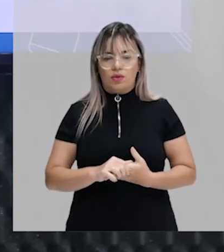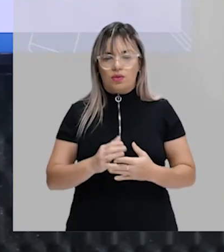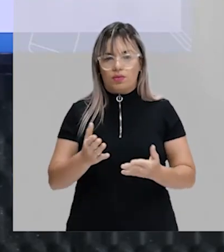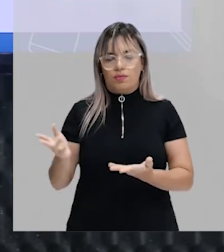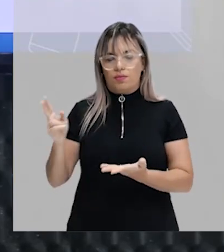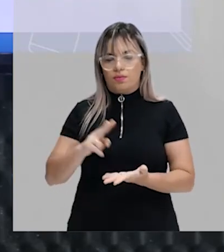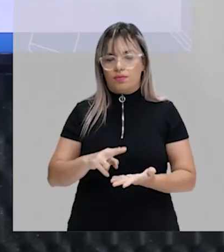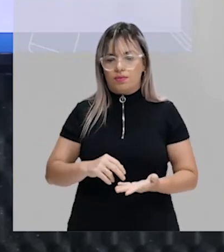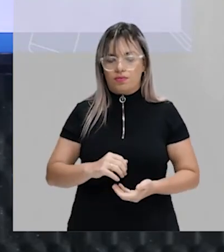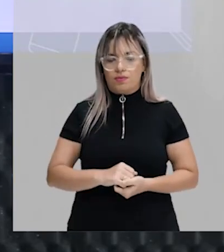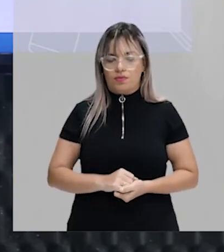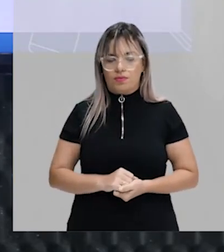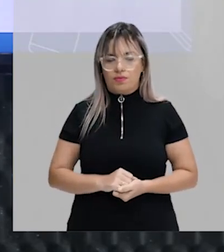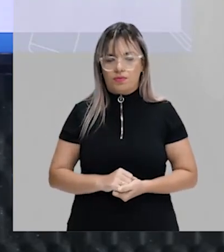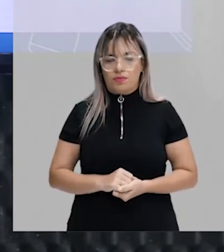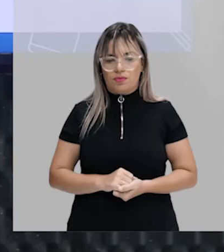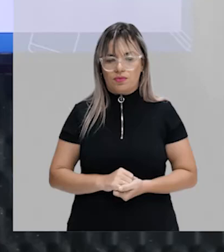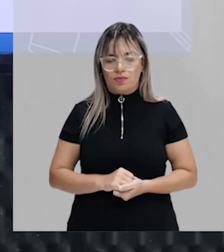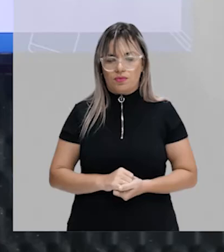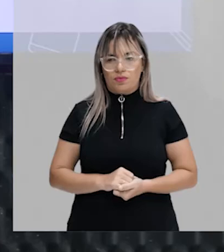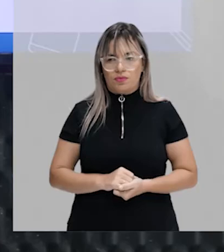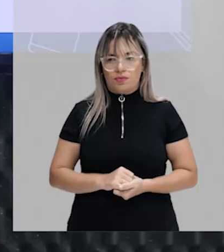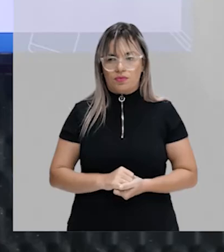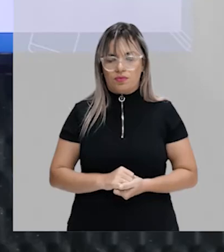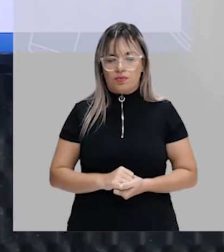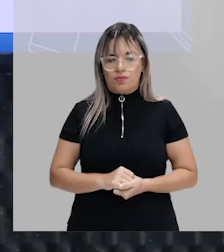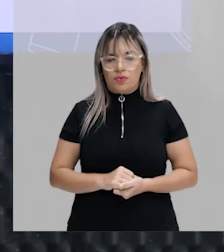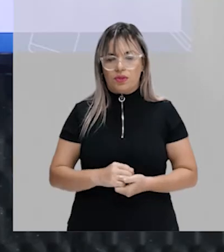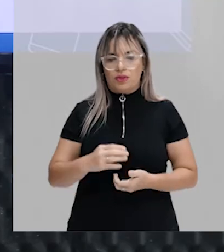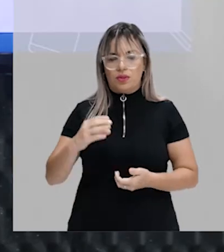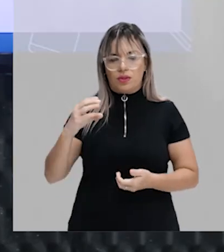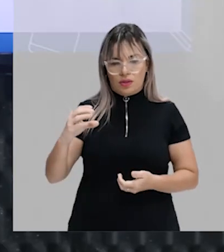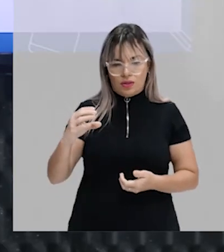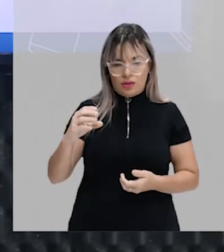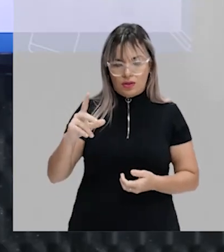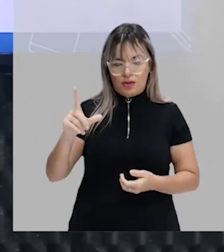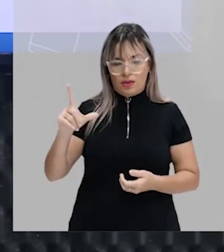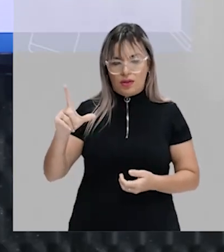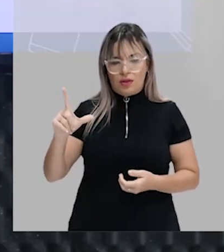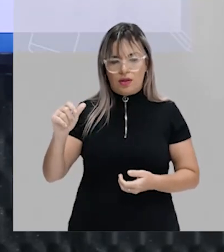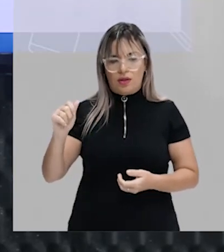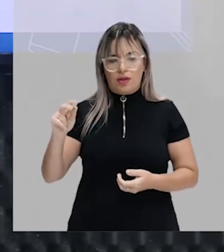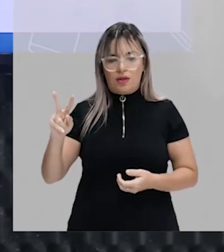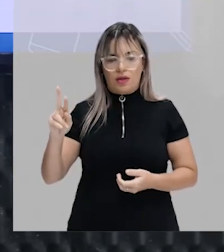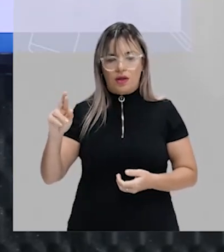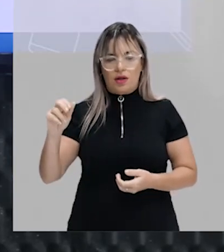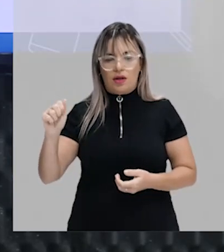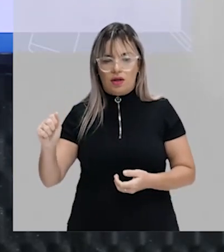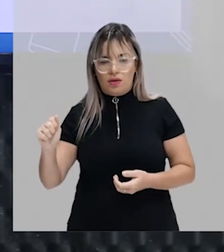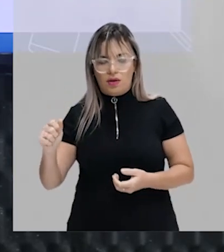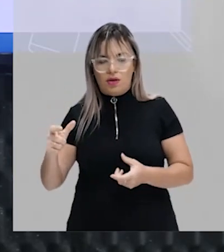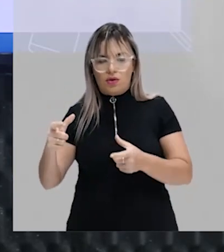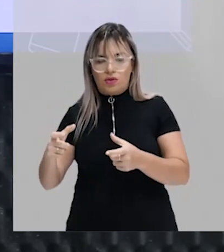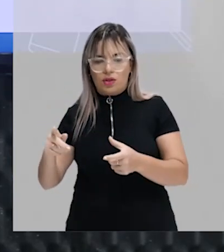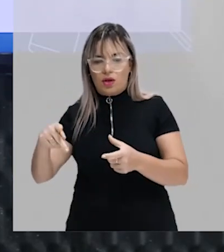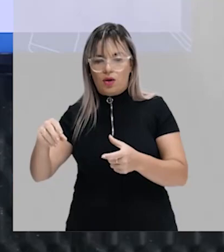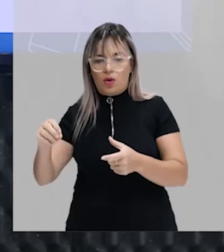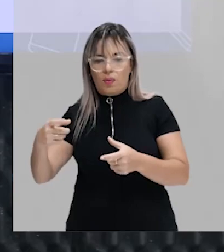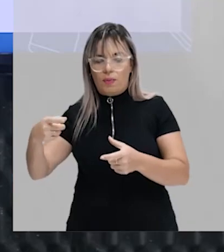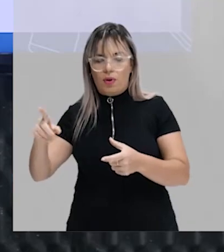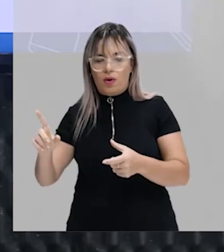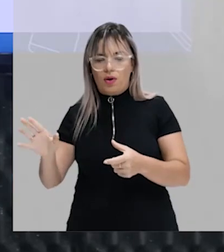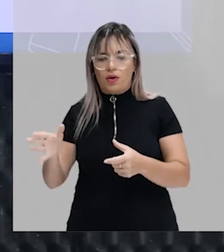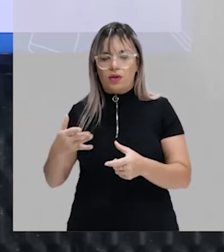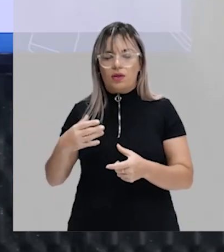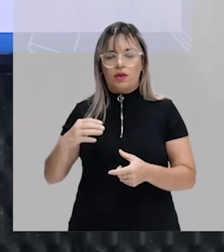Tendes cãibra. Cãibra é aquela dor que a gente sente, né? No pé. Às vezes, a gente está muito tempo numa posição, quando a